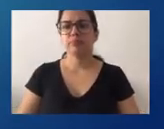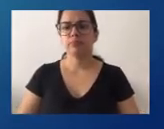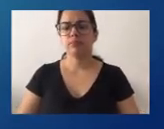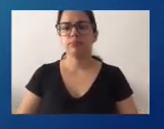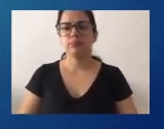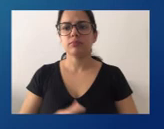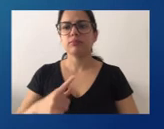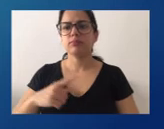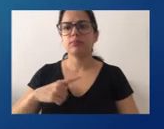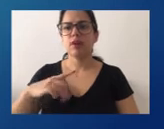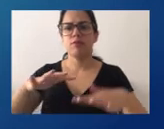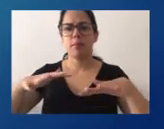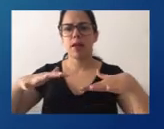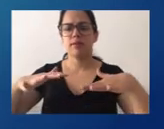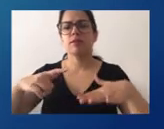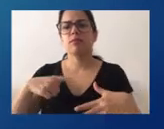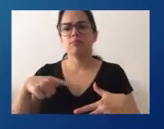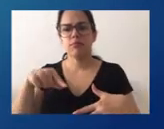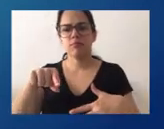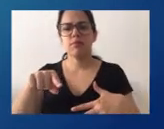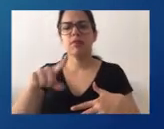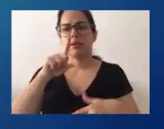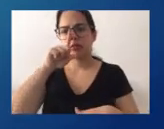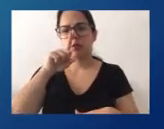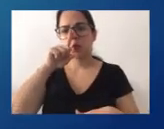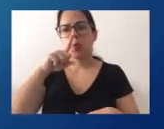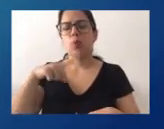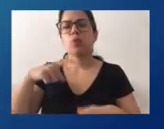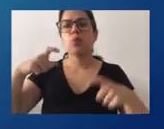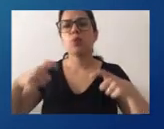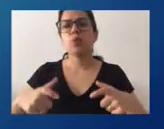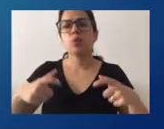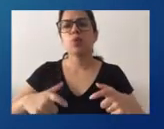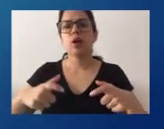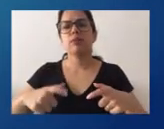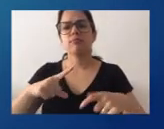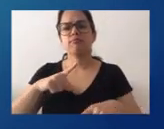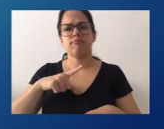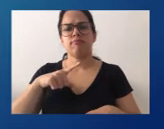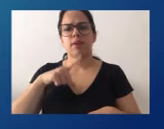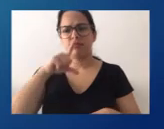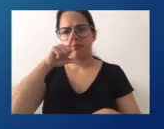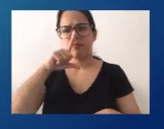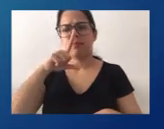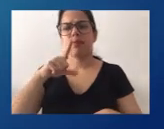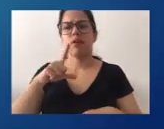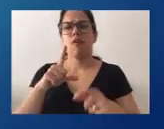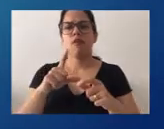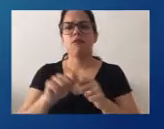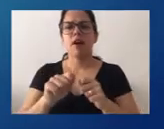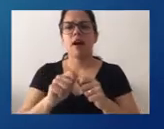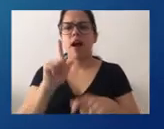As vibrações também são riscos físicos, então setores, né, que esse risco está presente, é lavanderia, casas